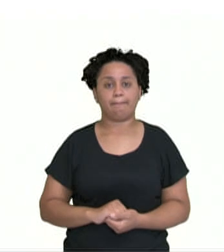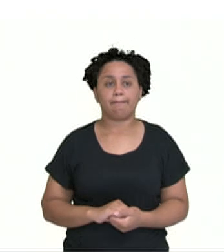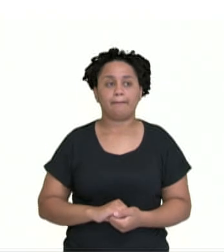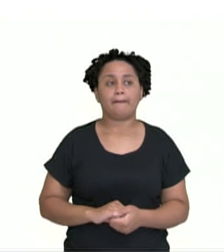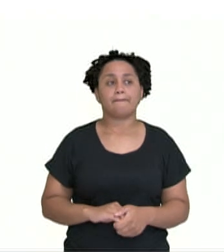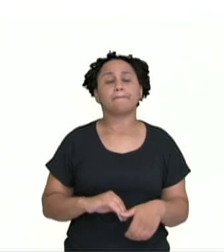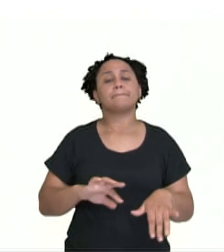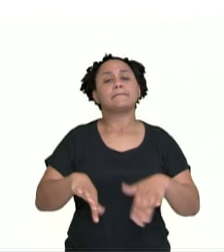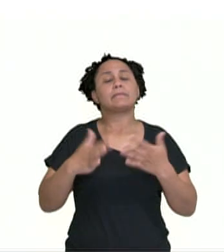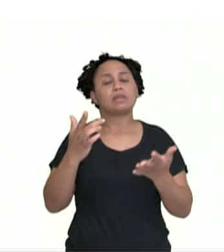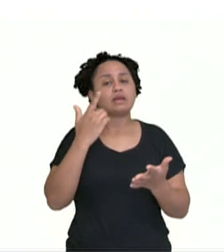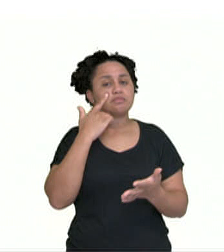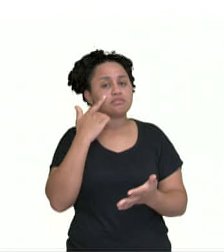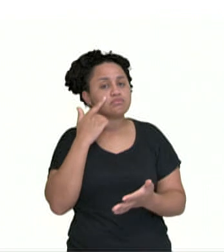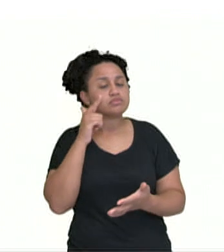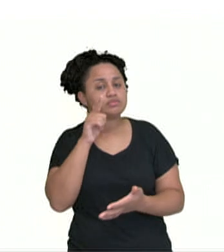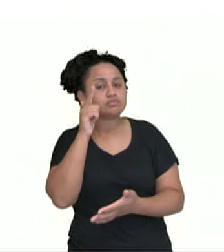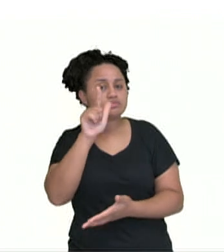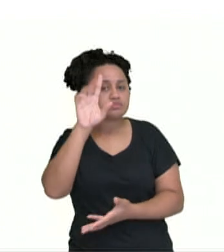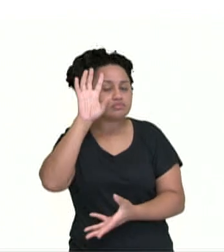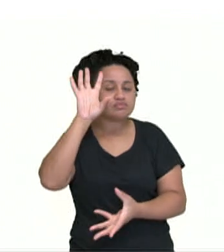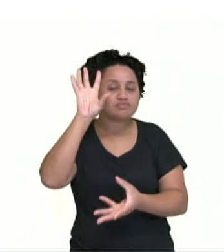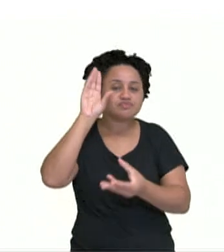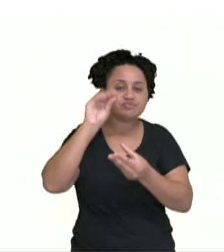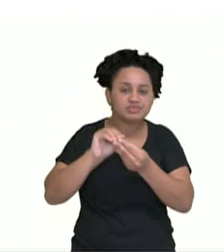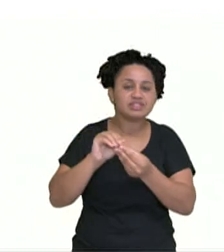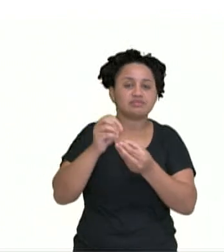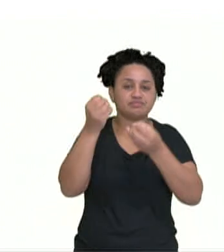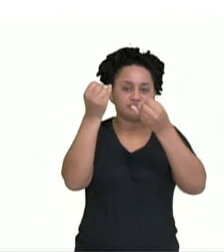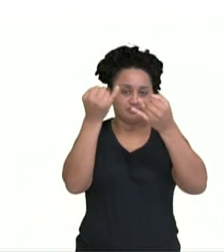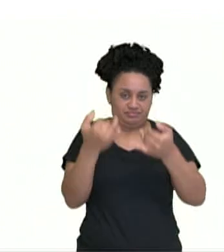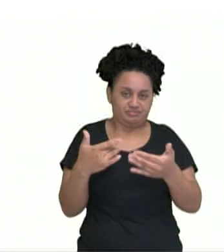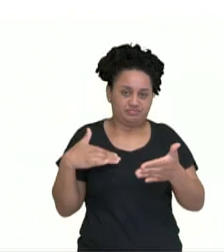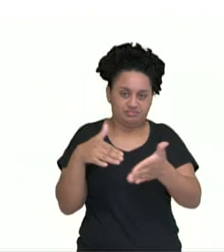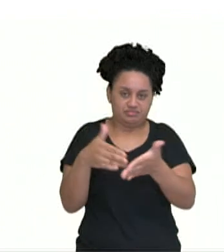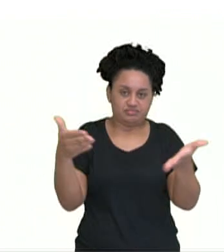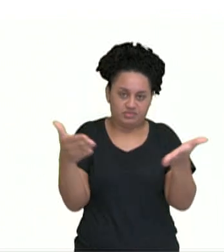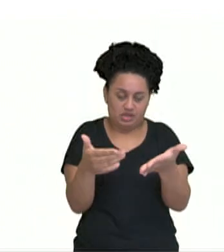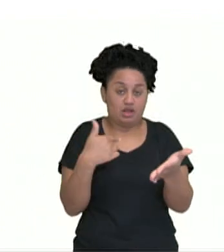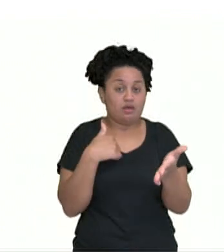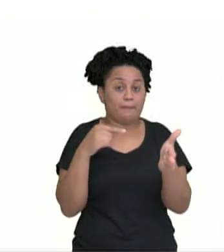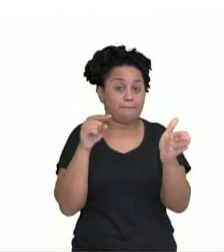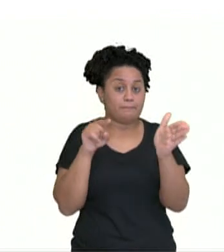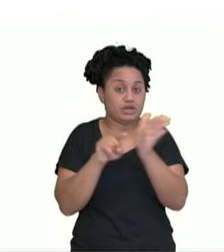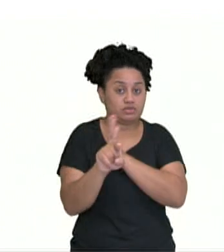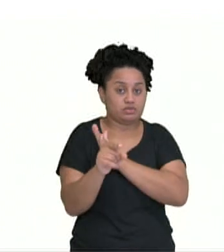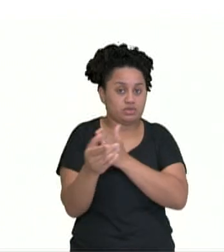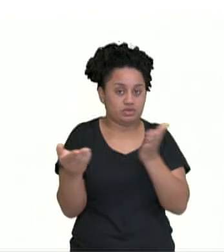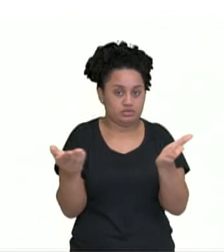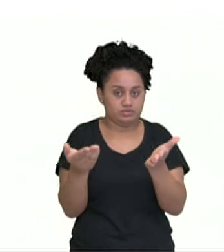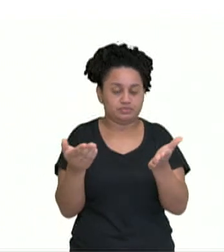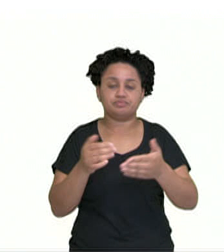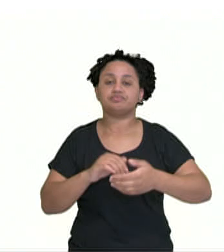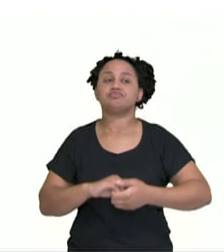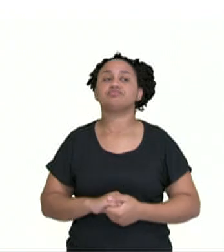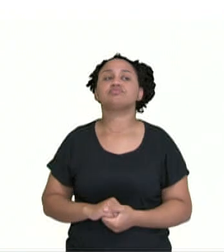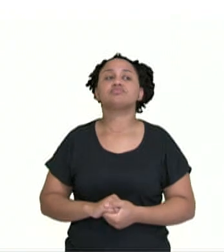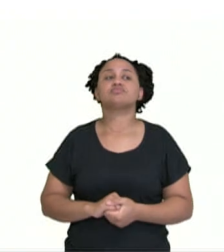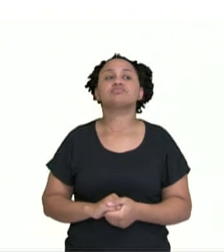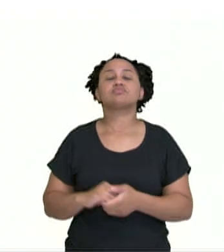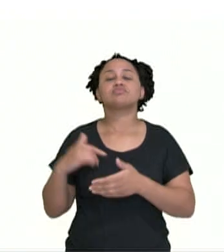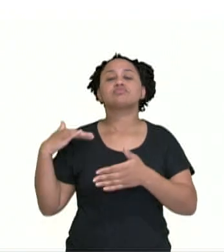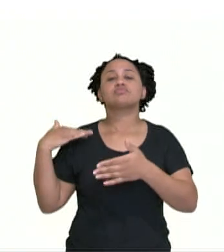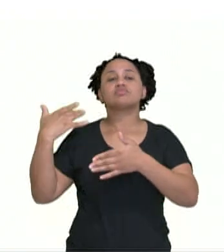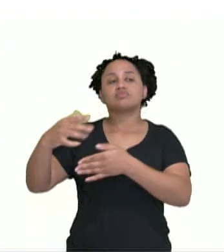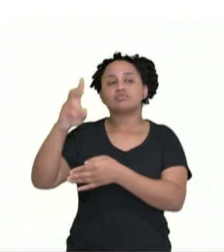Para ver se você compreendeu um pouco da nossa explicação, vamos ao nosso primeiro quiz. Ao longo da